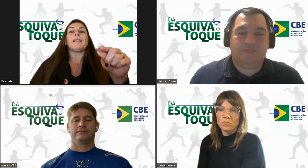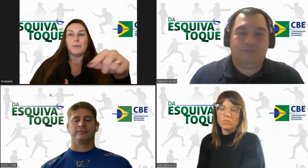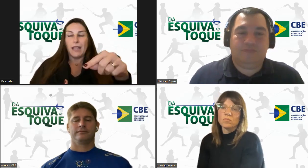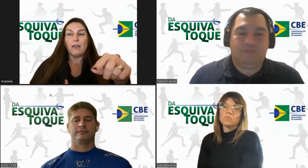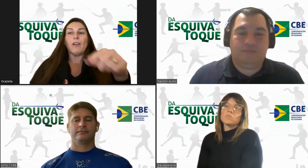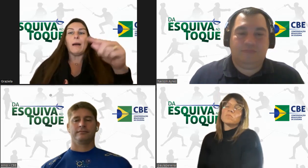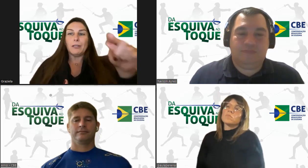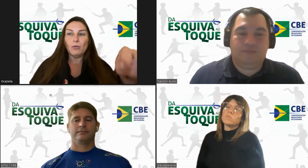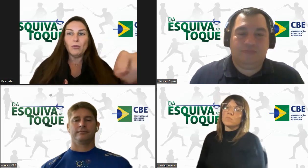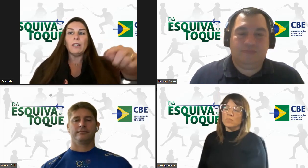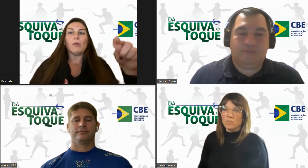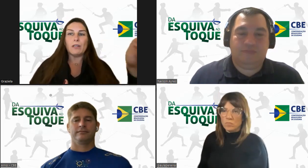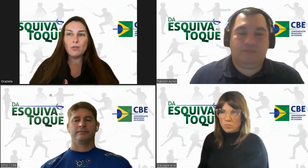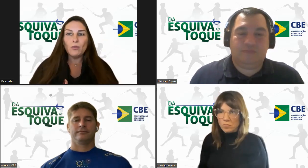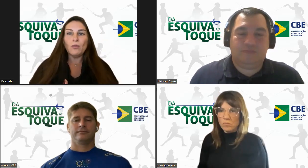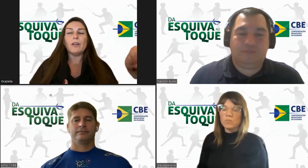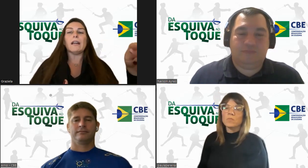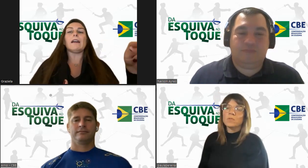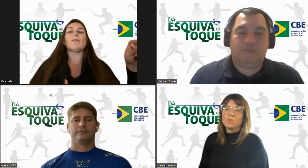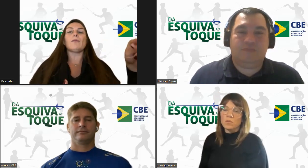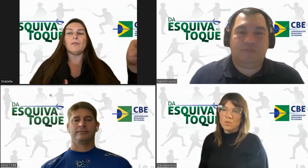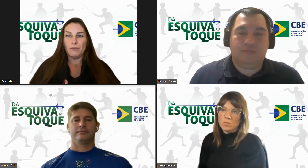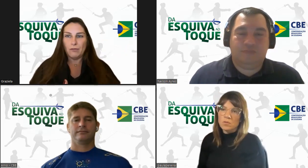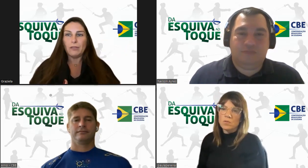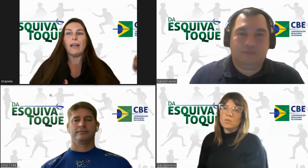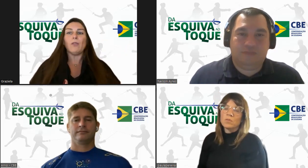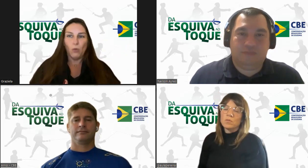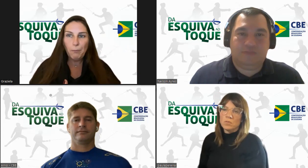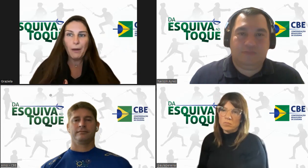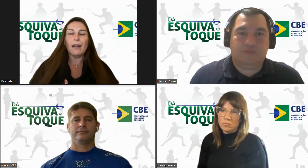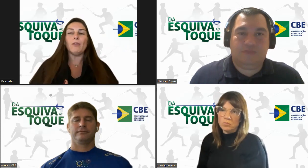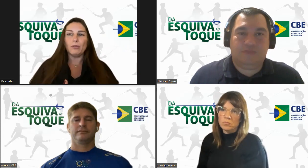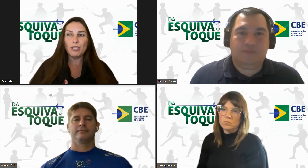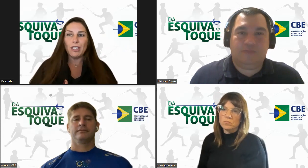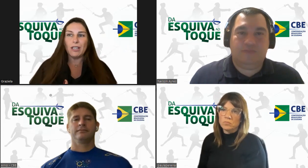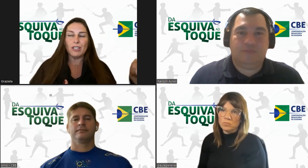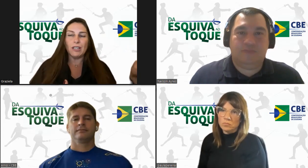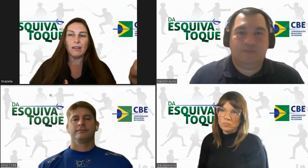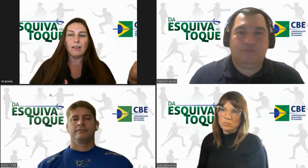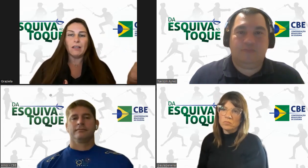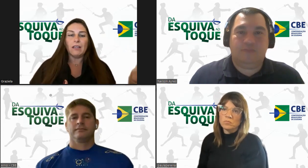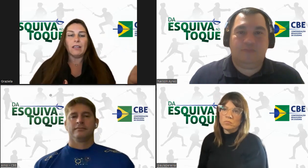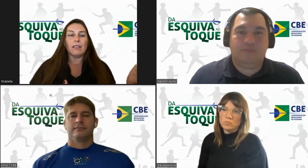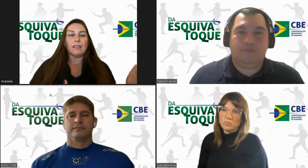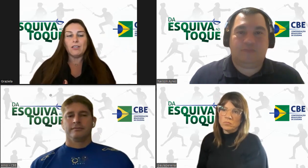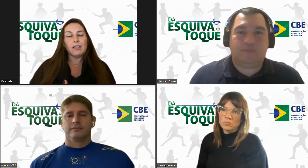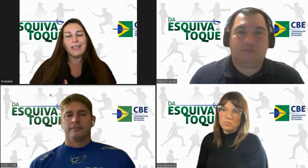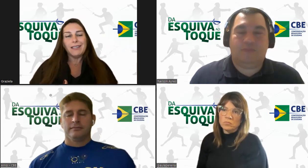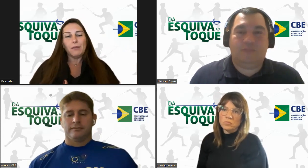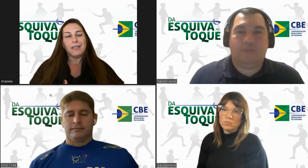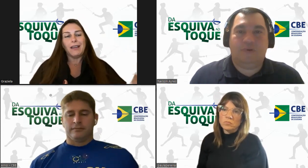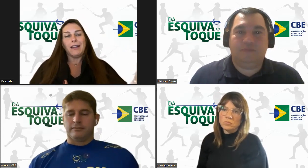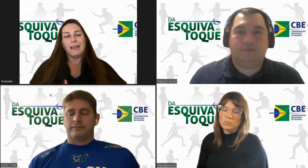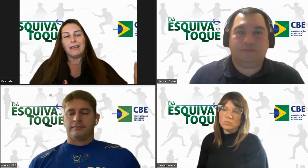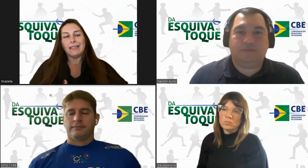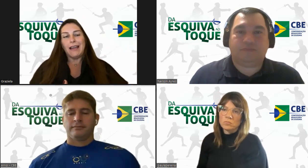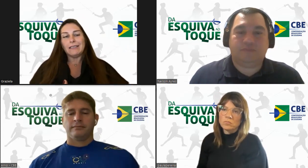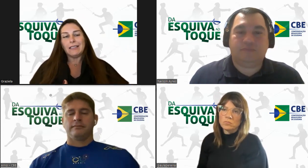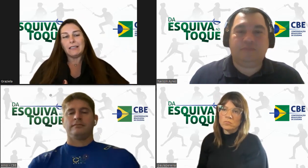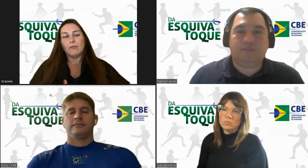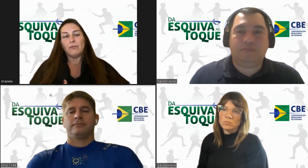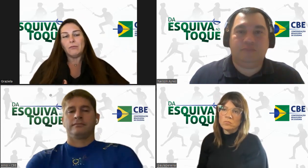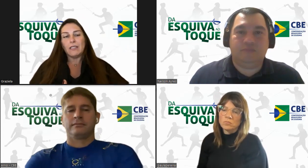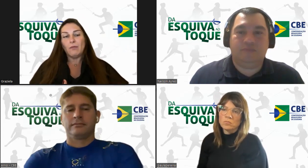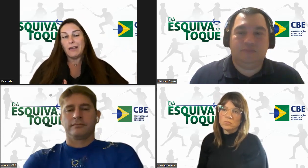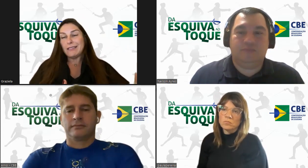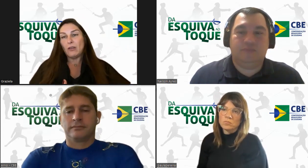com a né com a rapadura com açúcar com né com o pão do dia a dia então acho que tem que adaptar a realidade